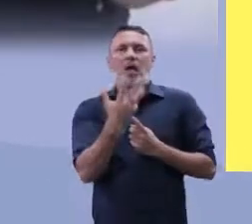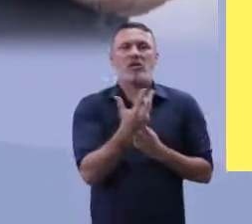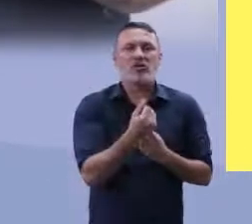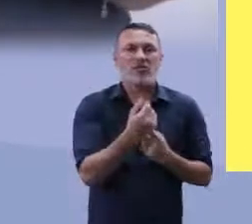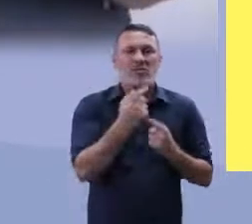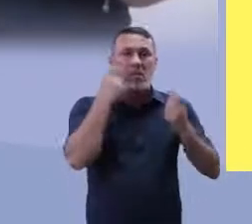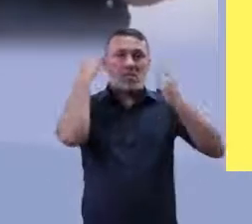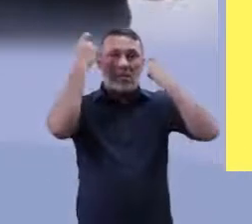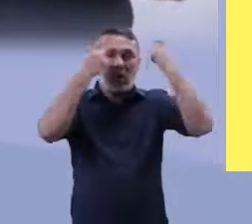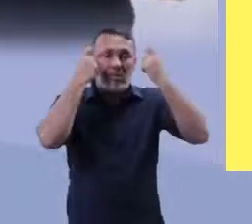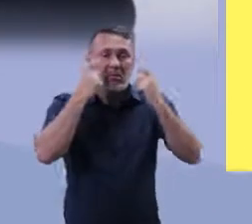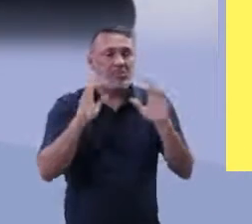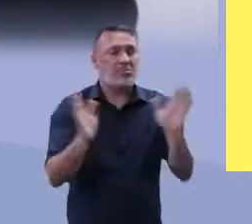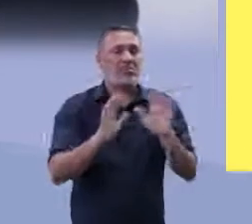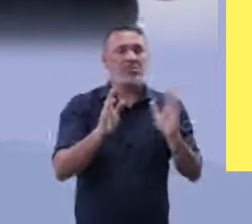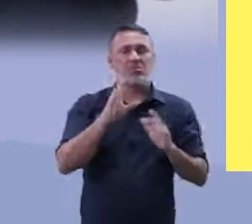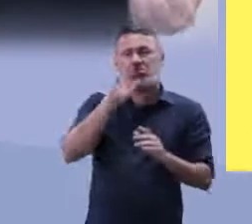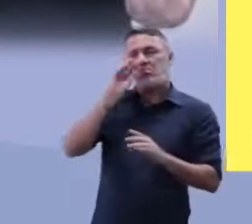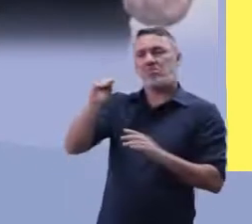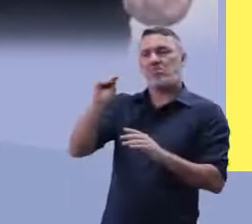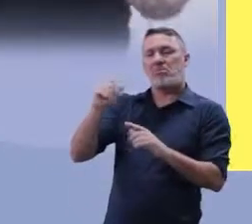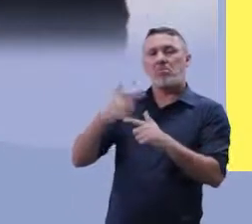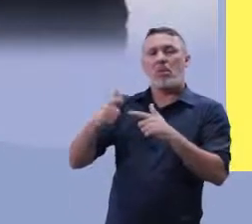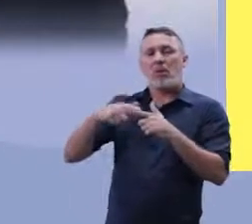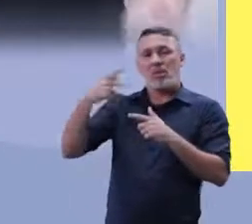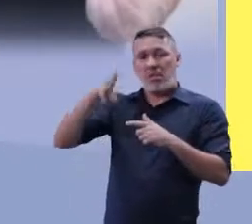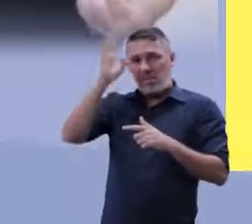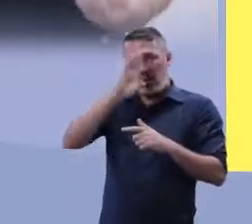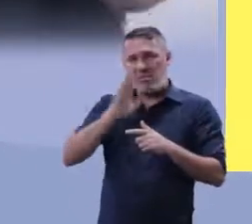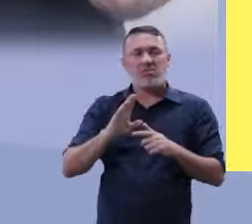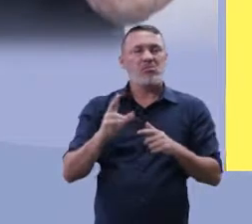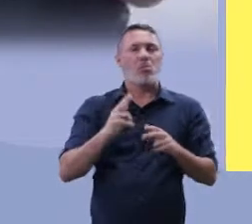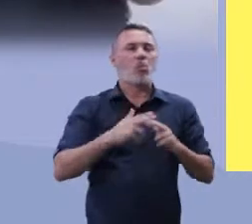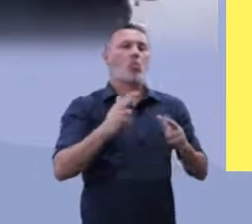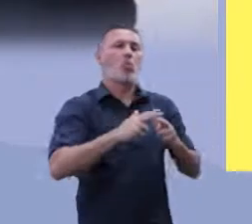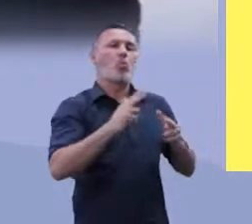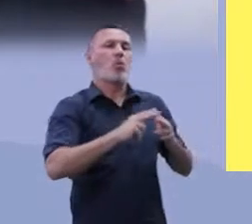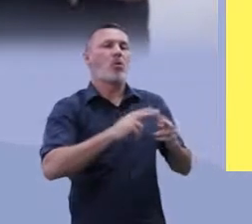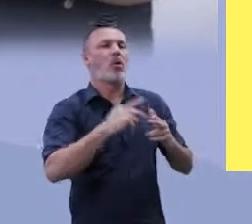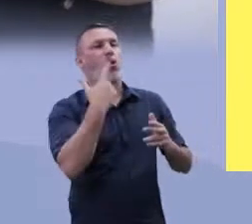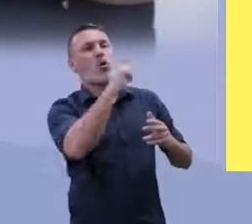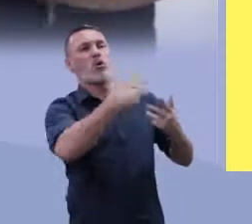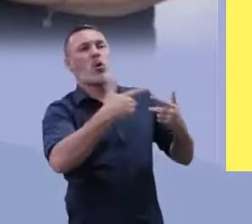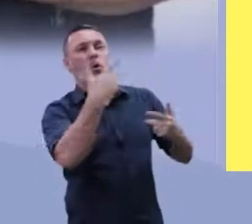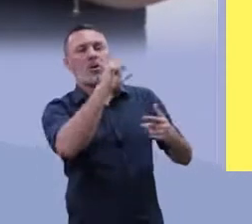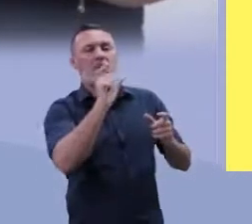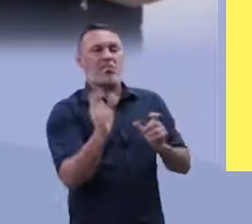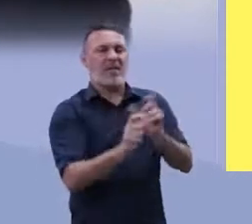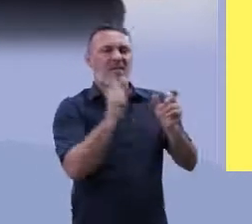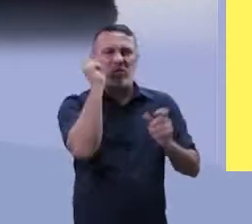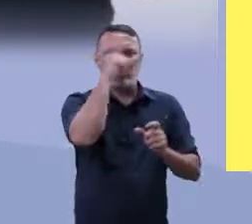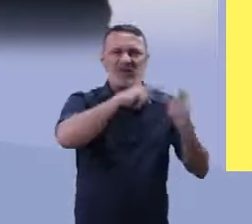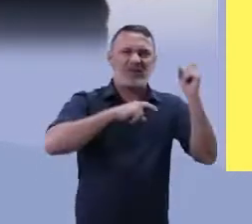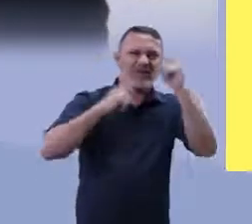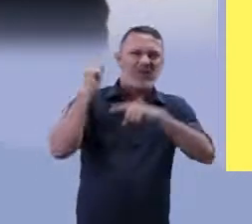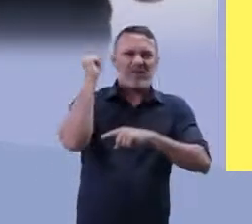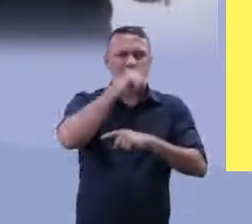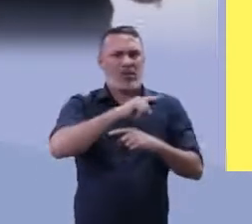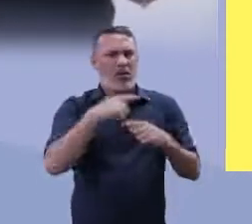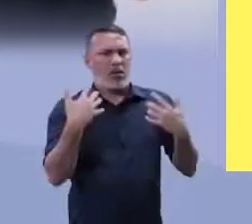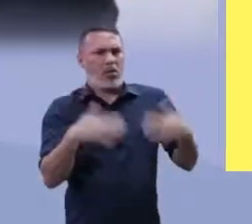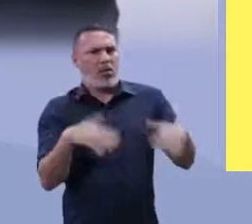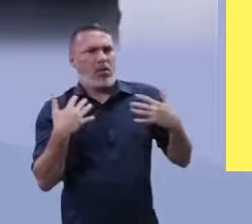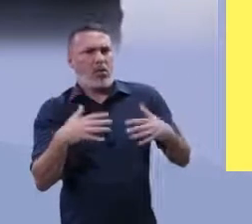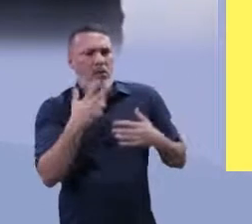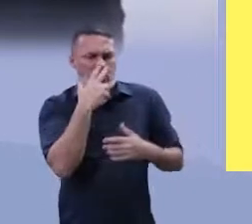pela arte, poesia de costa para o problema brasileiro, para o problema social, palavras